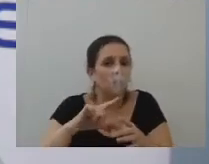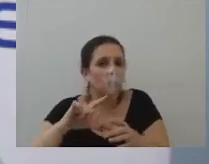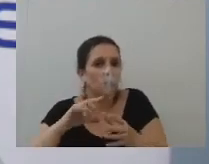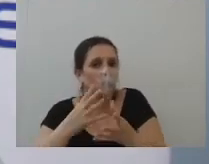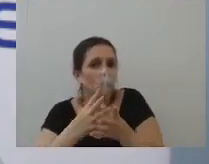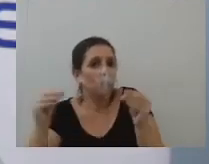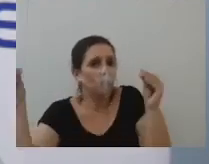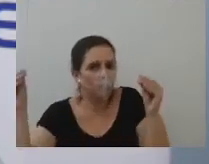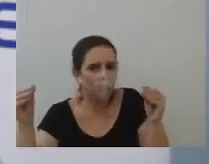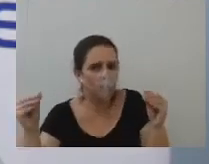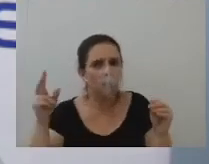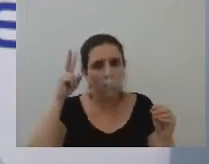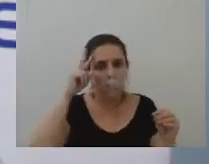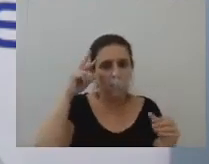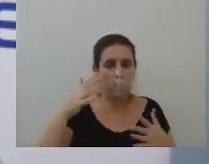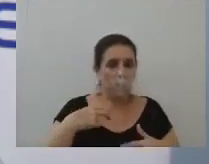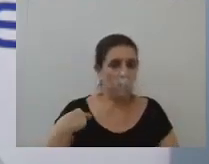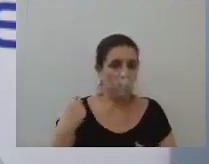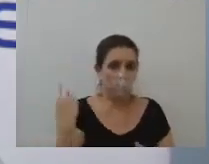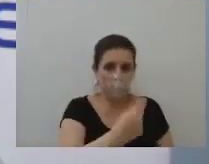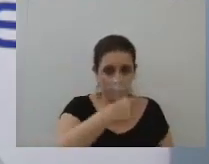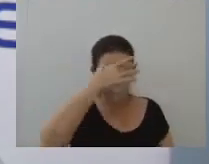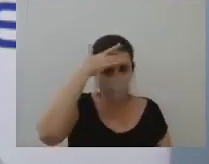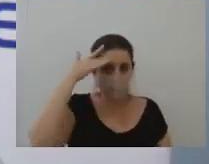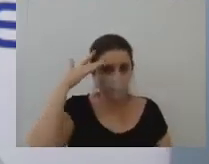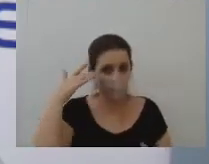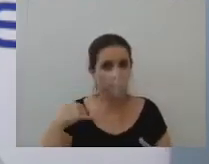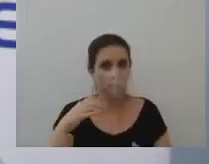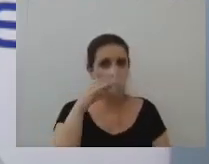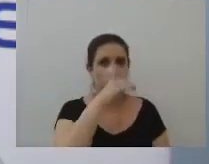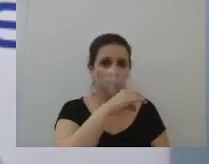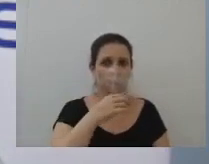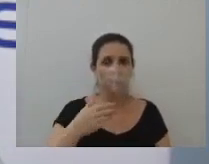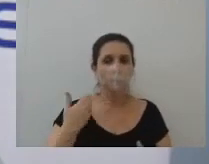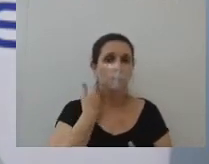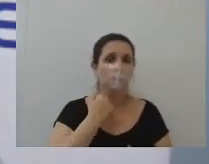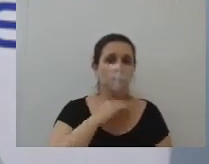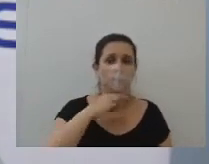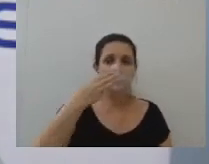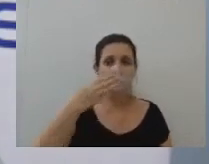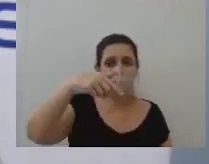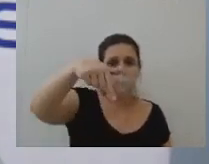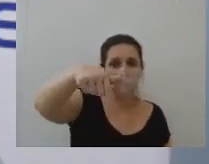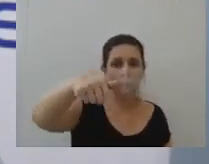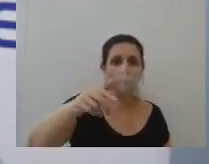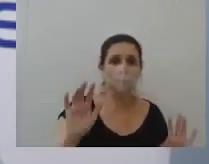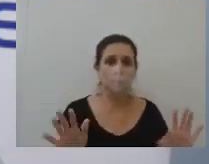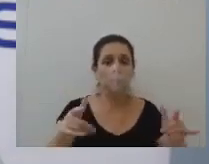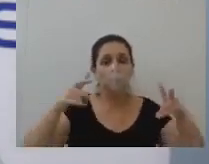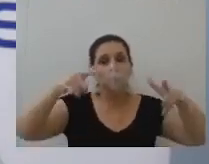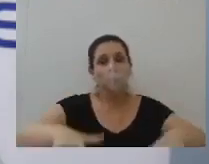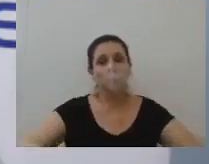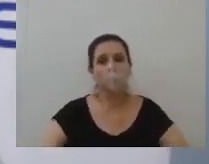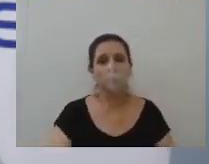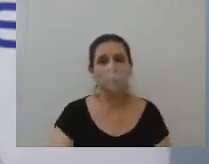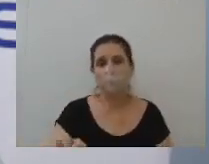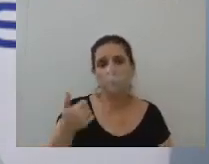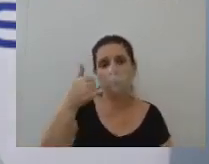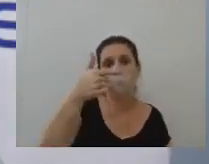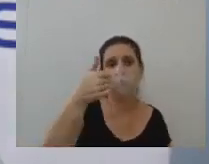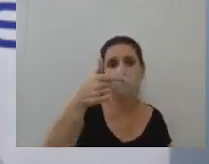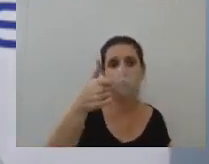nós somos os mais quentes. Nós estamos a 37 graus Celsius. Talvez você esteja num ambiente que esteja a